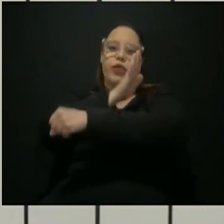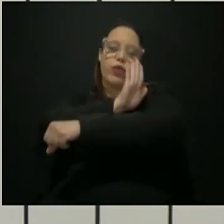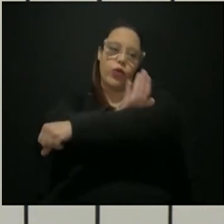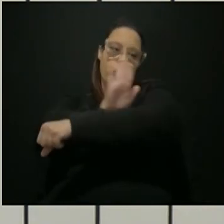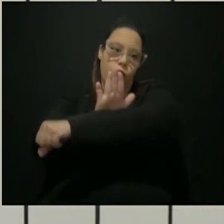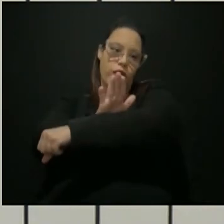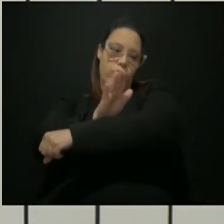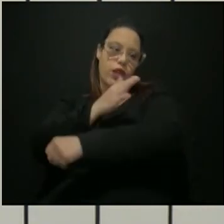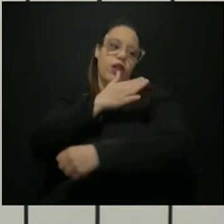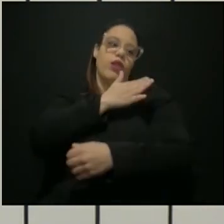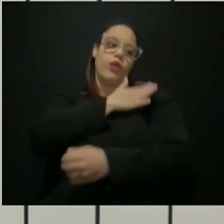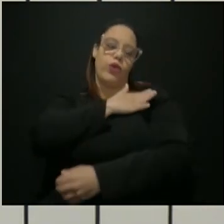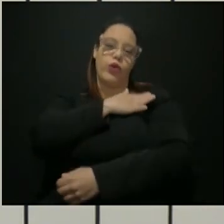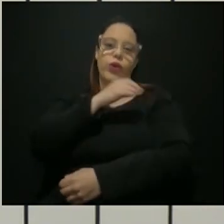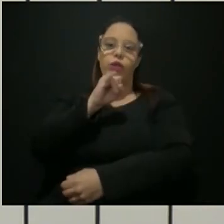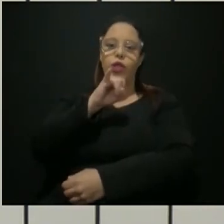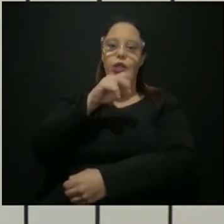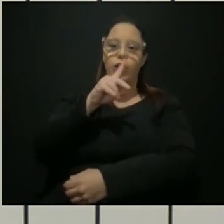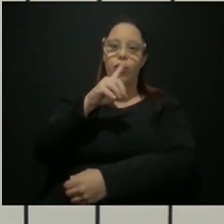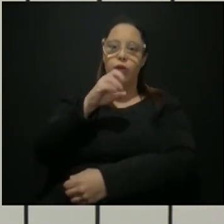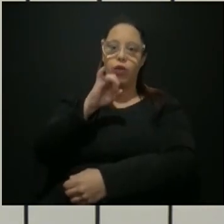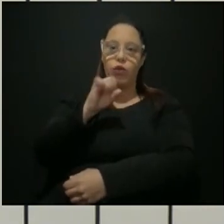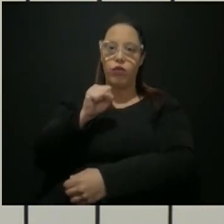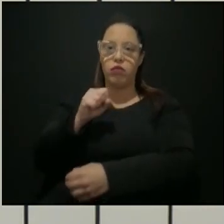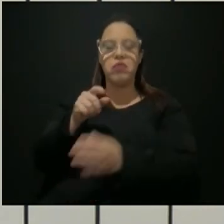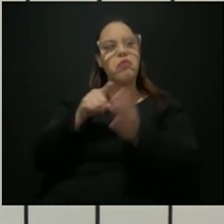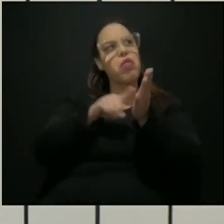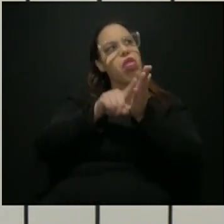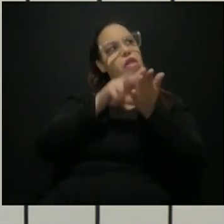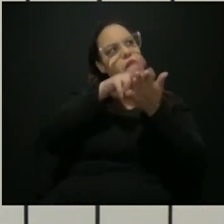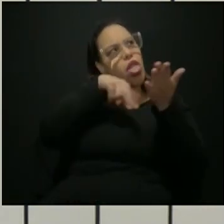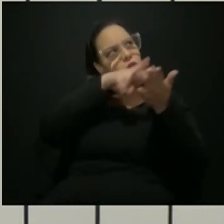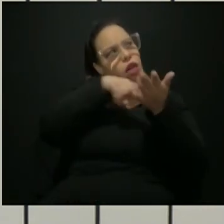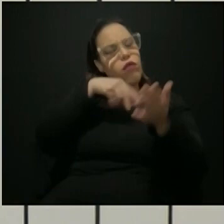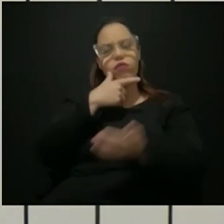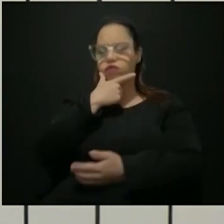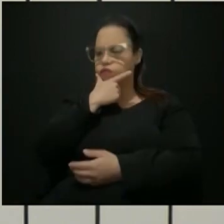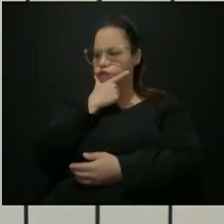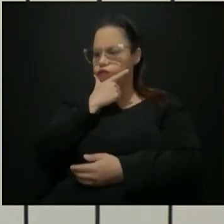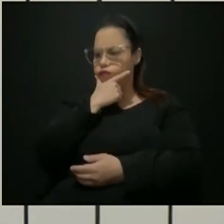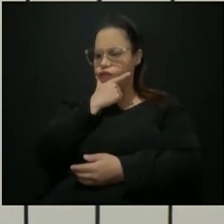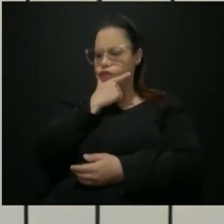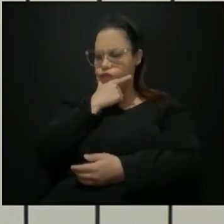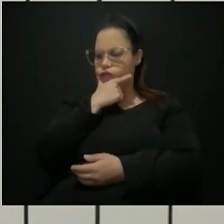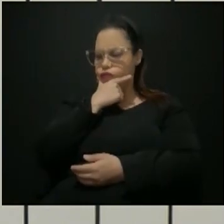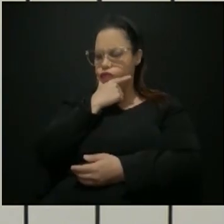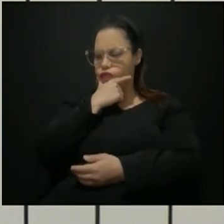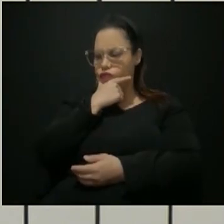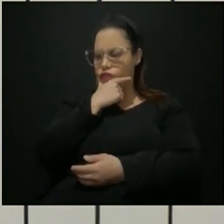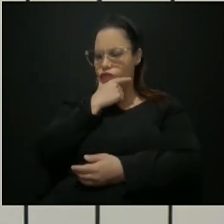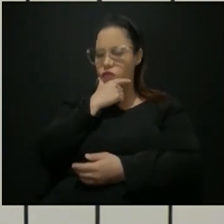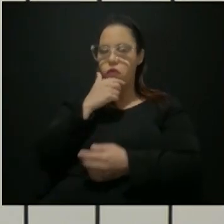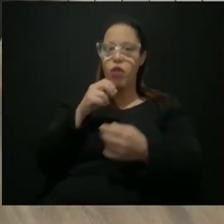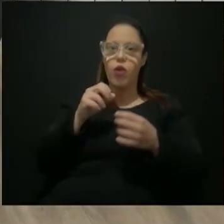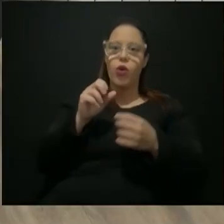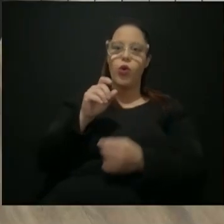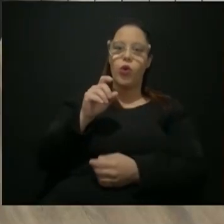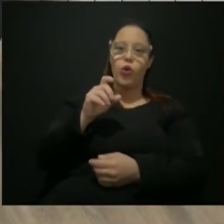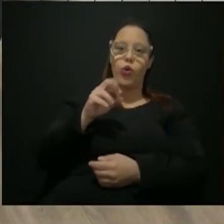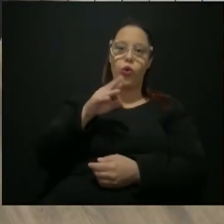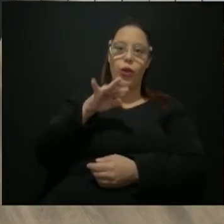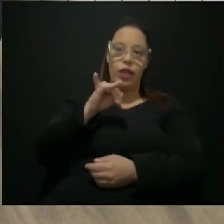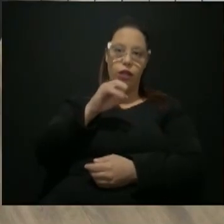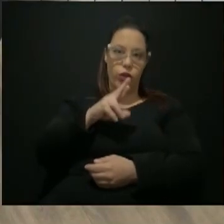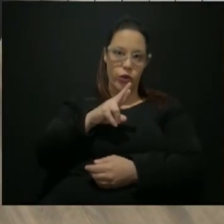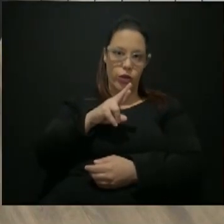E eu li um artigo esses dias dizendo que a função cuidador de idoso logo em breve